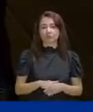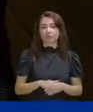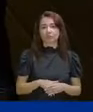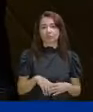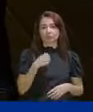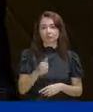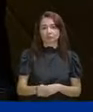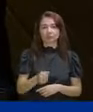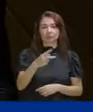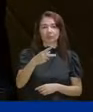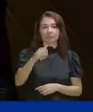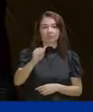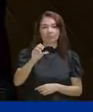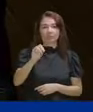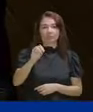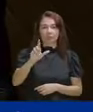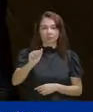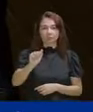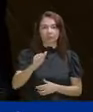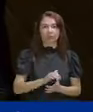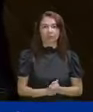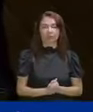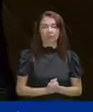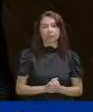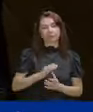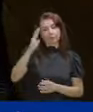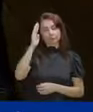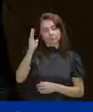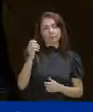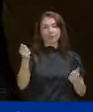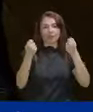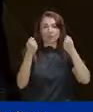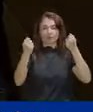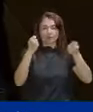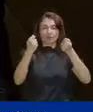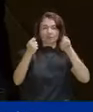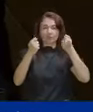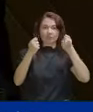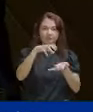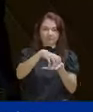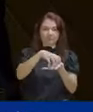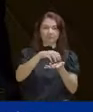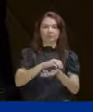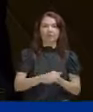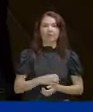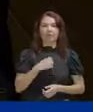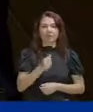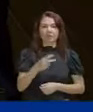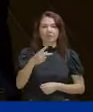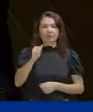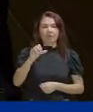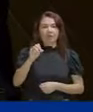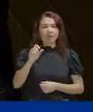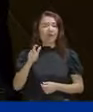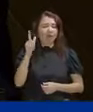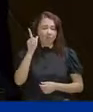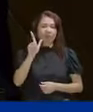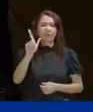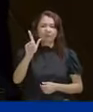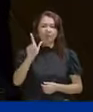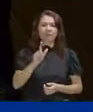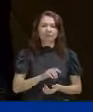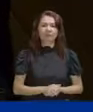realmente foi a principal questão que nós analisamos de mérito. A doutora Paola foi vencedora.